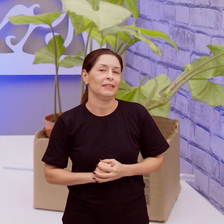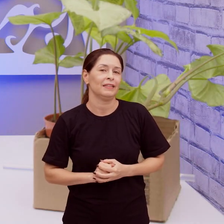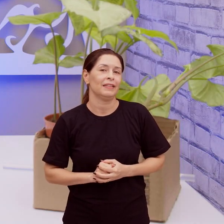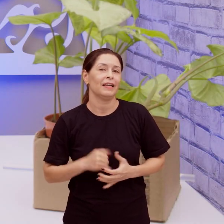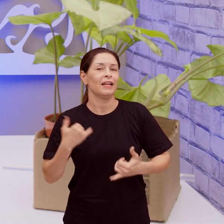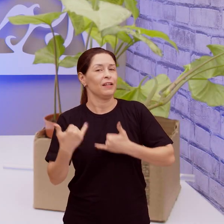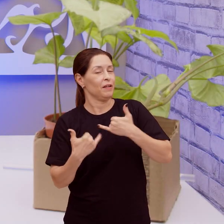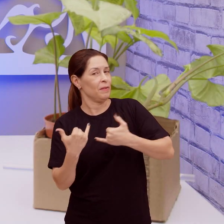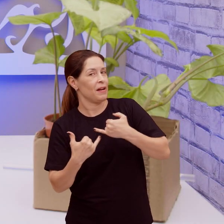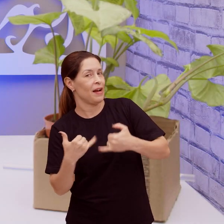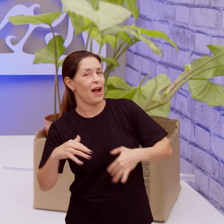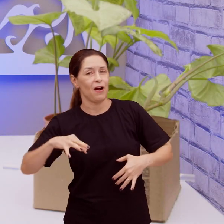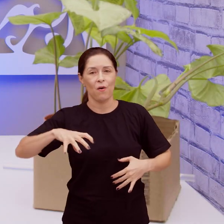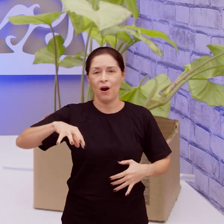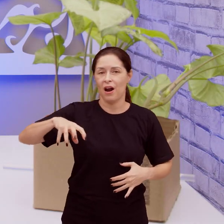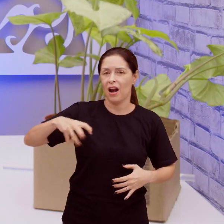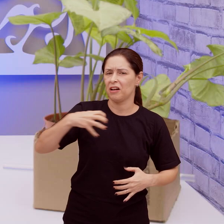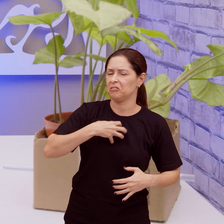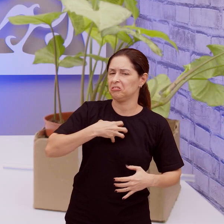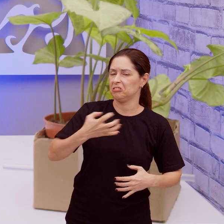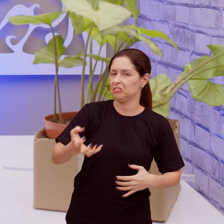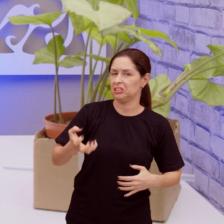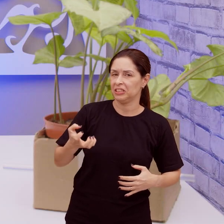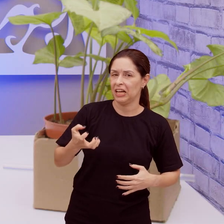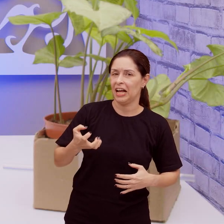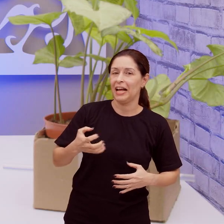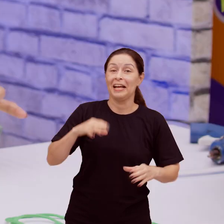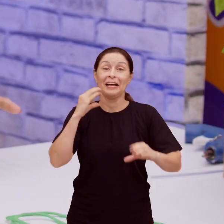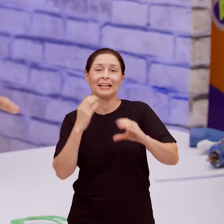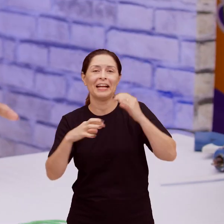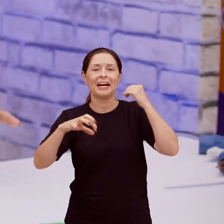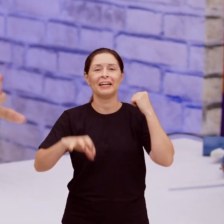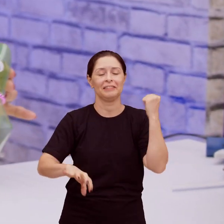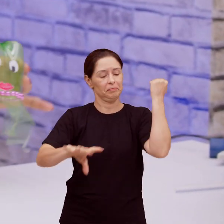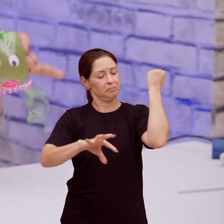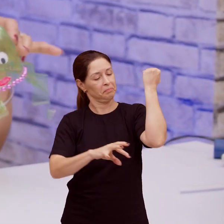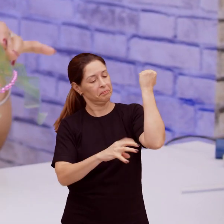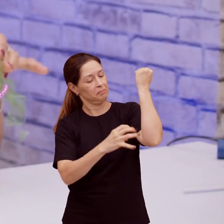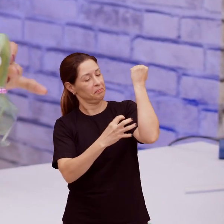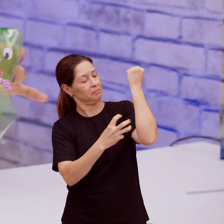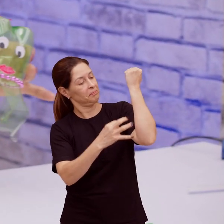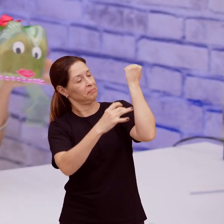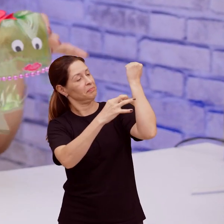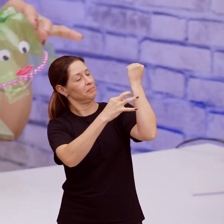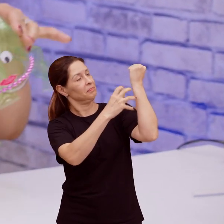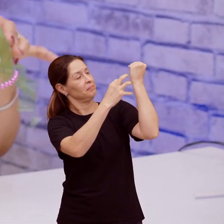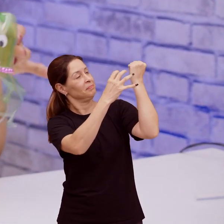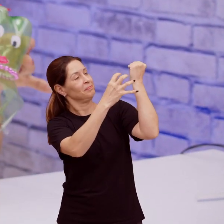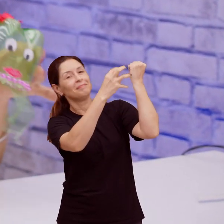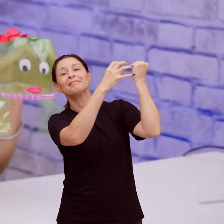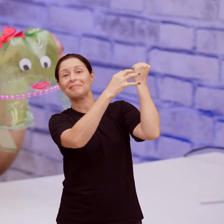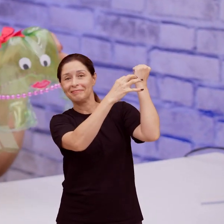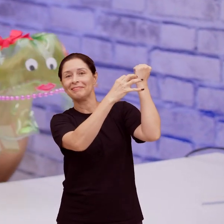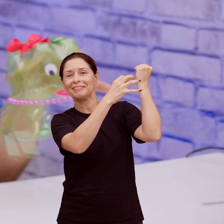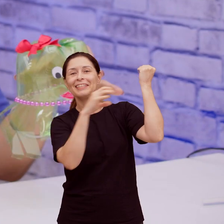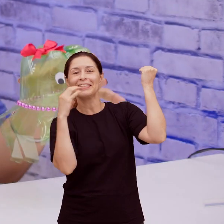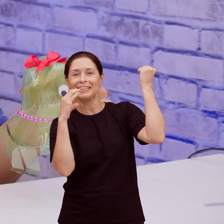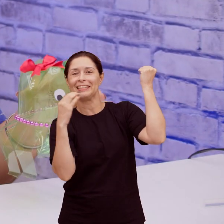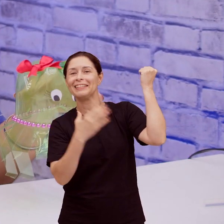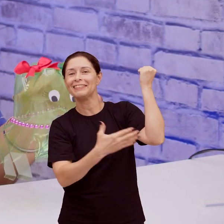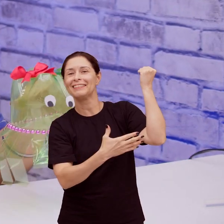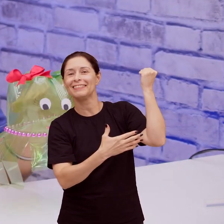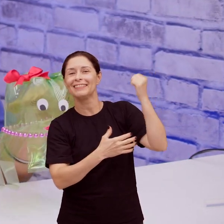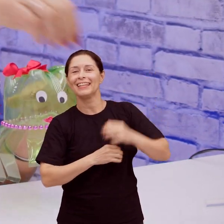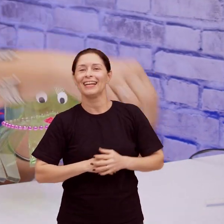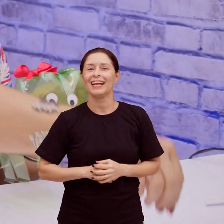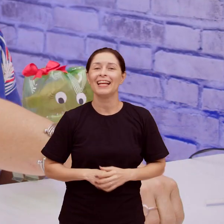com a aranha como vocês quiserem, cantarem a musiquinha A Dona Aranha Subiu Pela Parede, pode